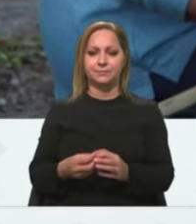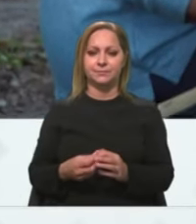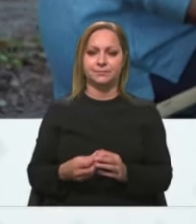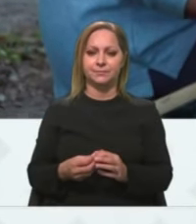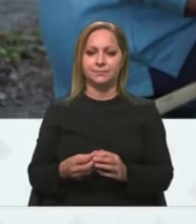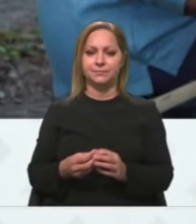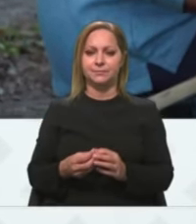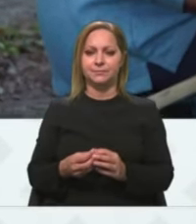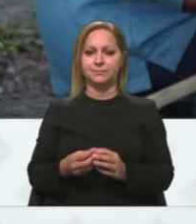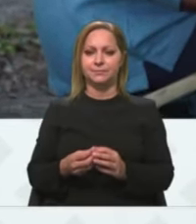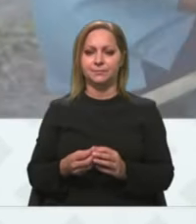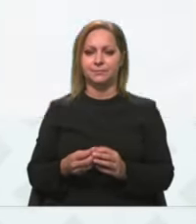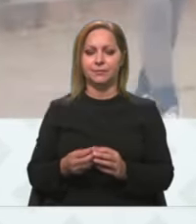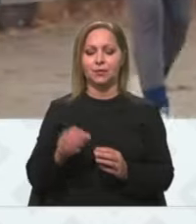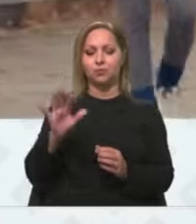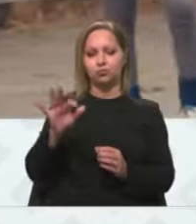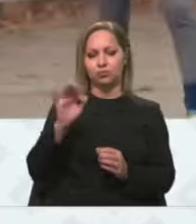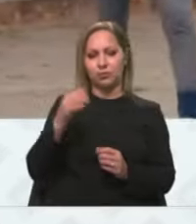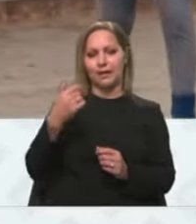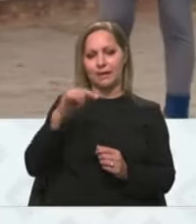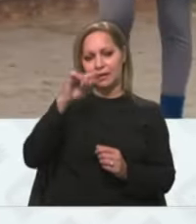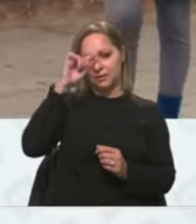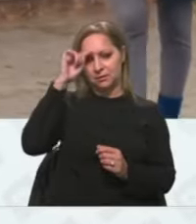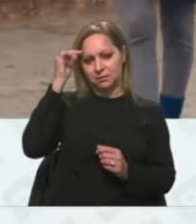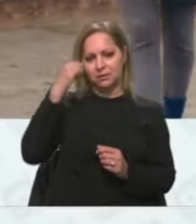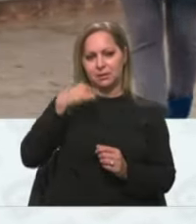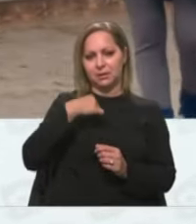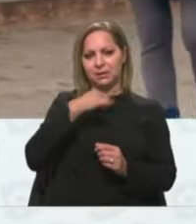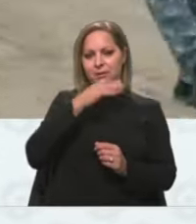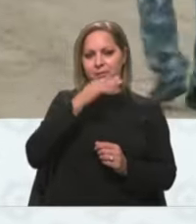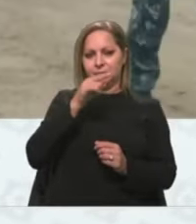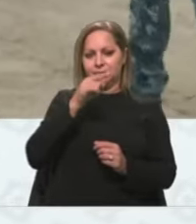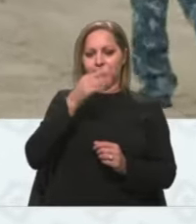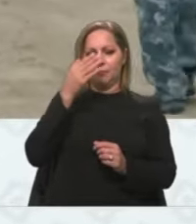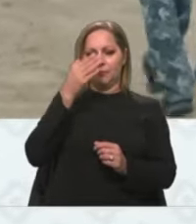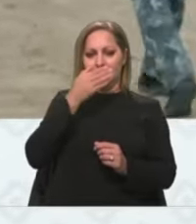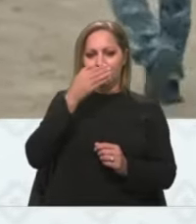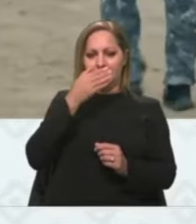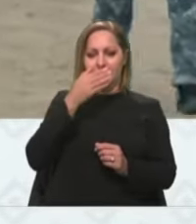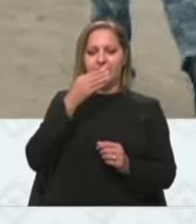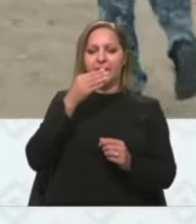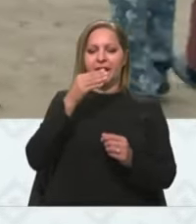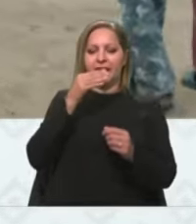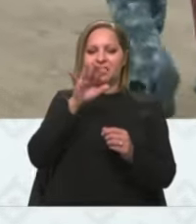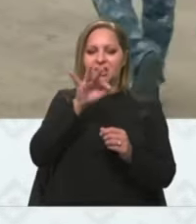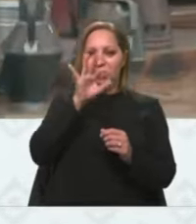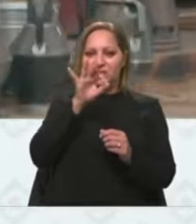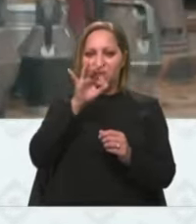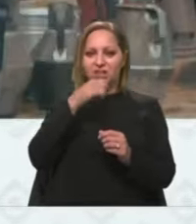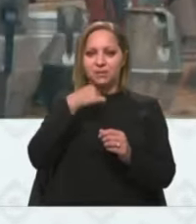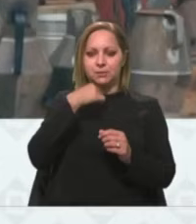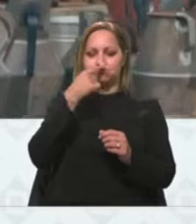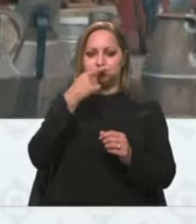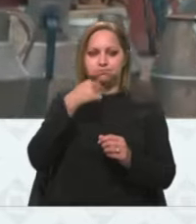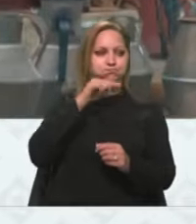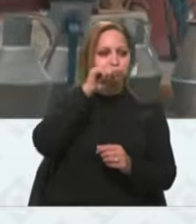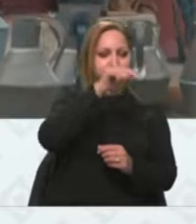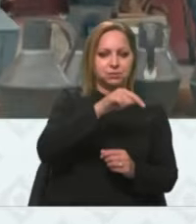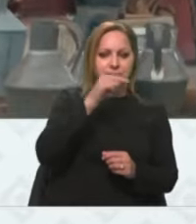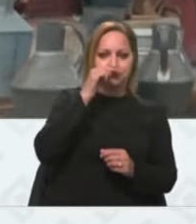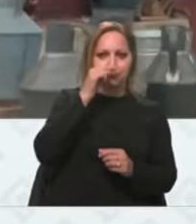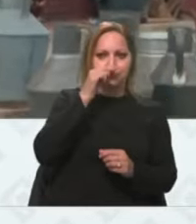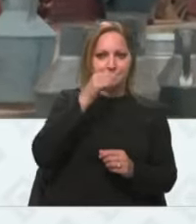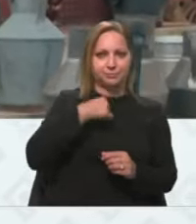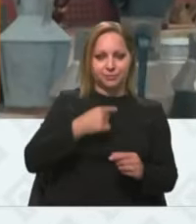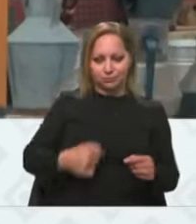mais difícil? Nomear era muito difícil. Eu vou dizer uma coisa, no dia das nomeações eu passava o dia a correr para a casa de banho, porque me dava volta